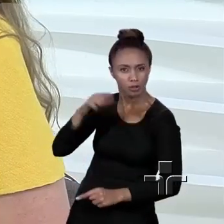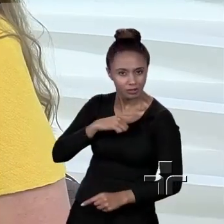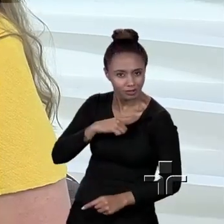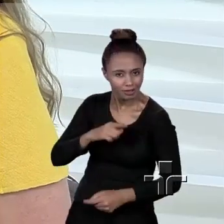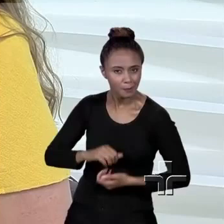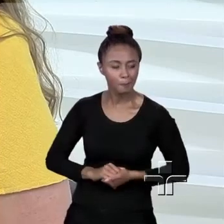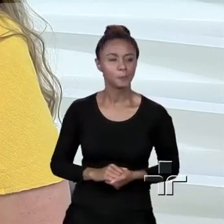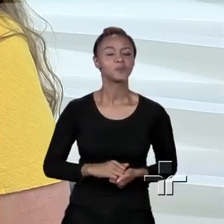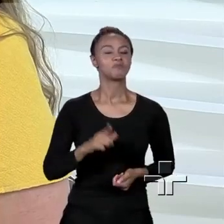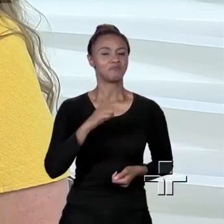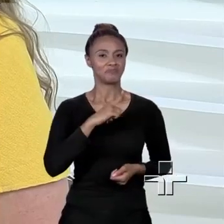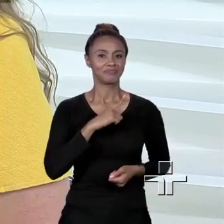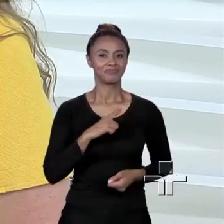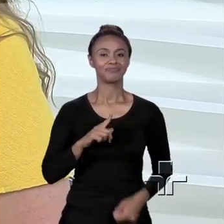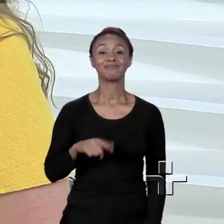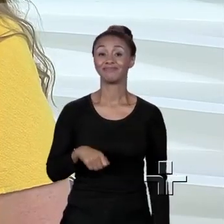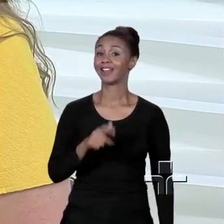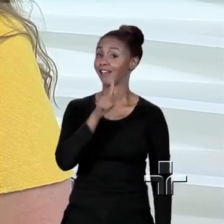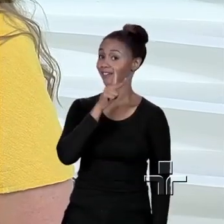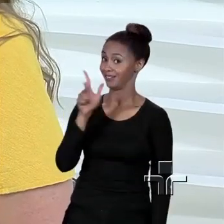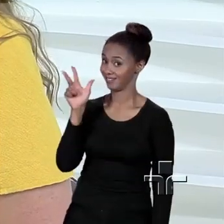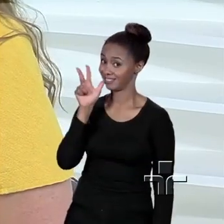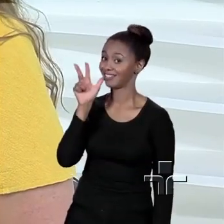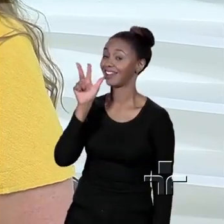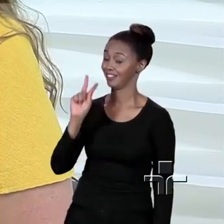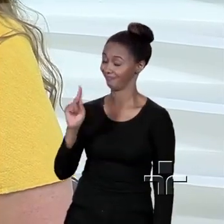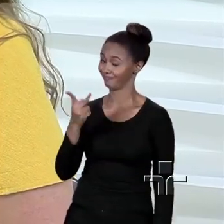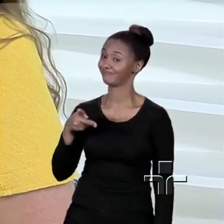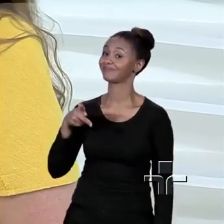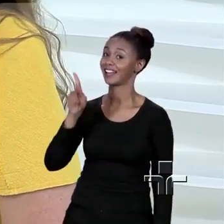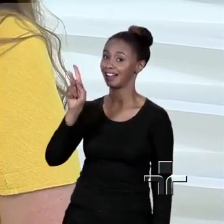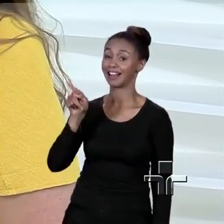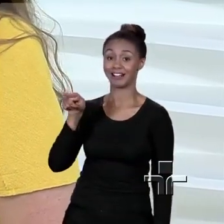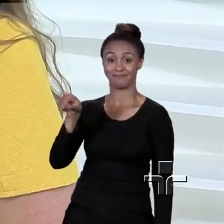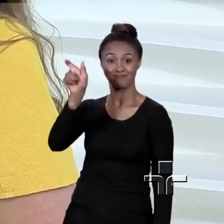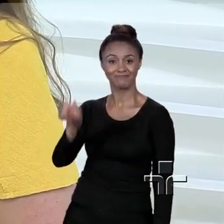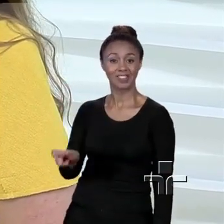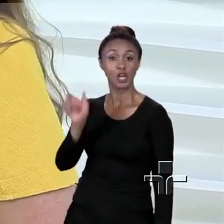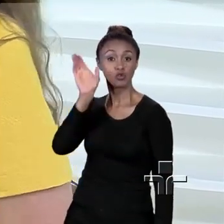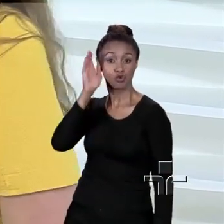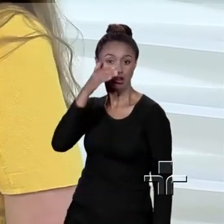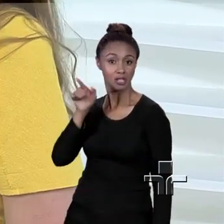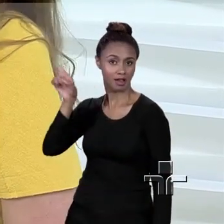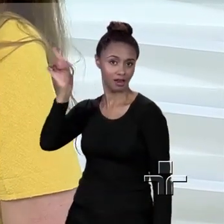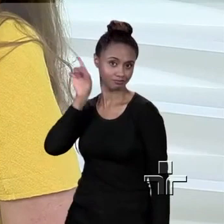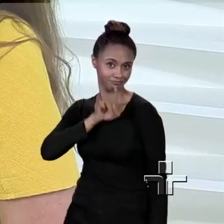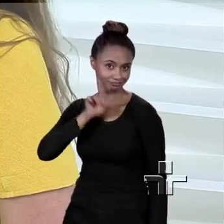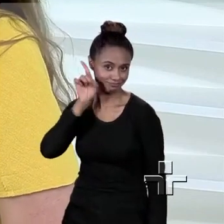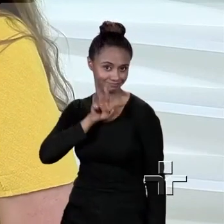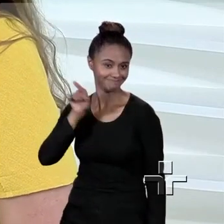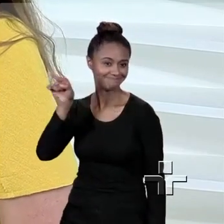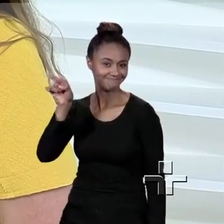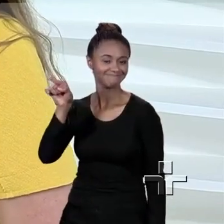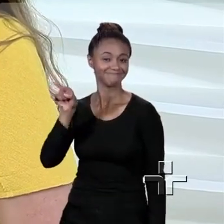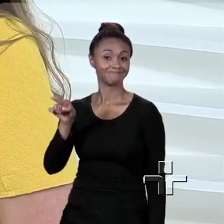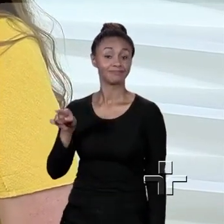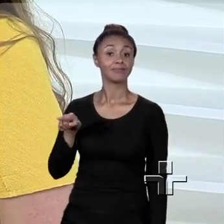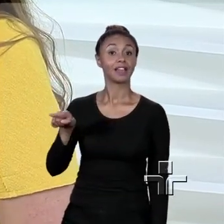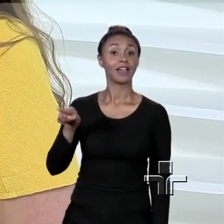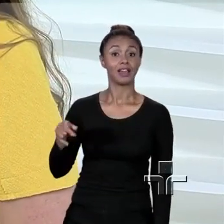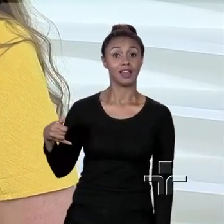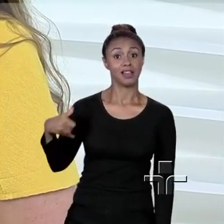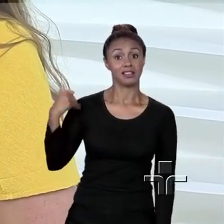Tenho. Helen Keller, uma surda cega americana que até os 7 anos